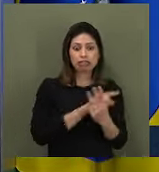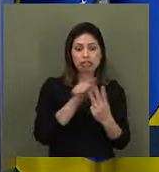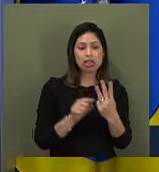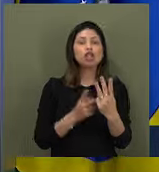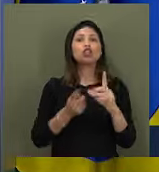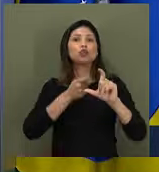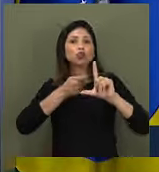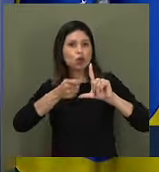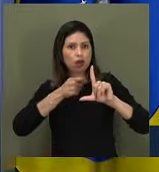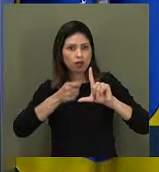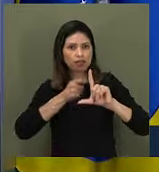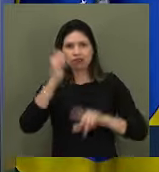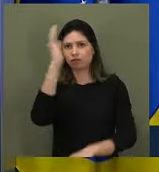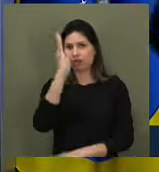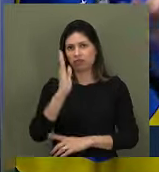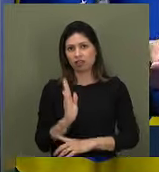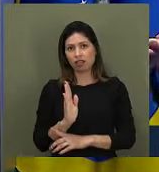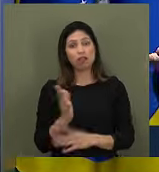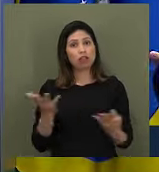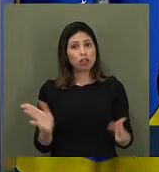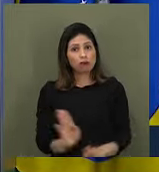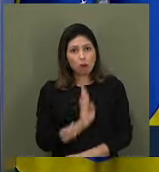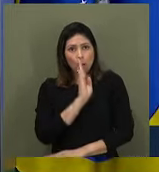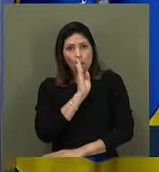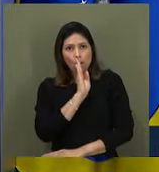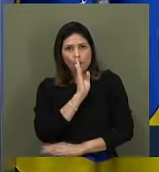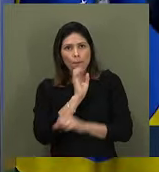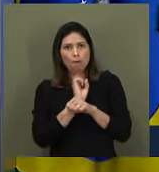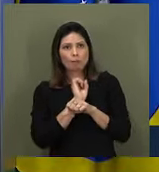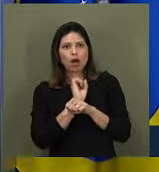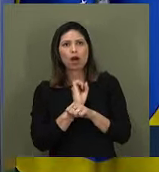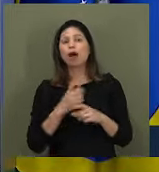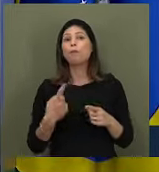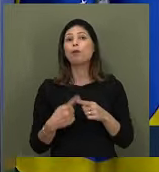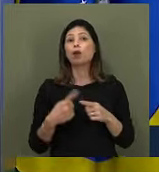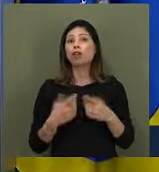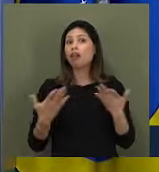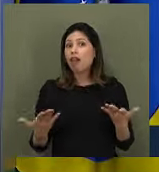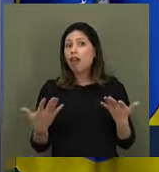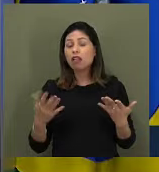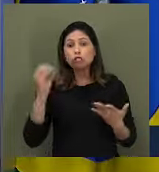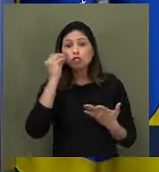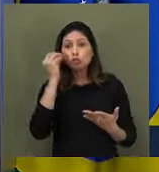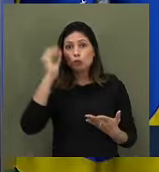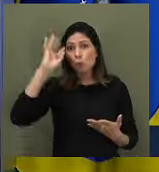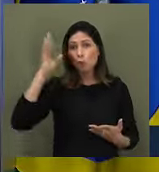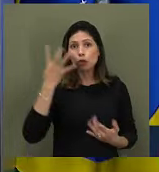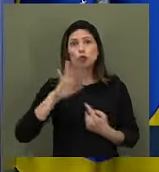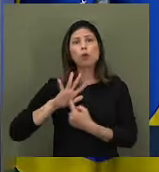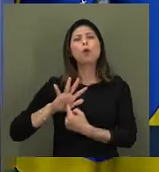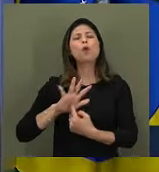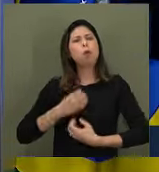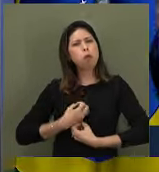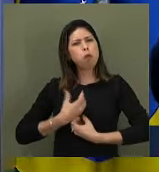brasileiros que até então estavam calados resolveram como num passe de mágica se manifestar em